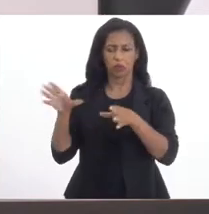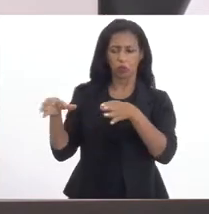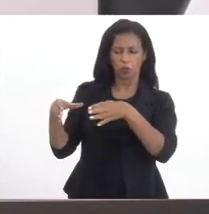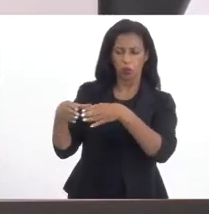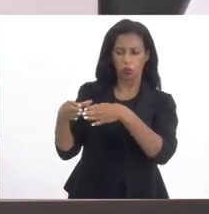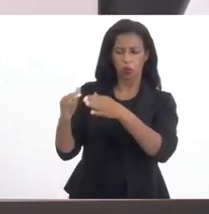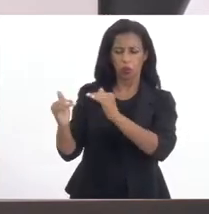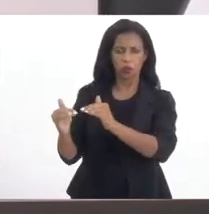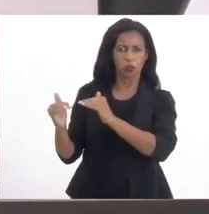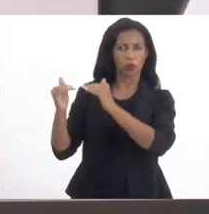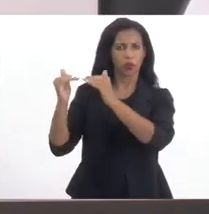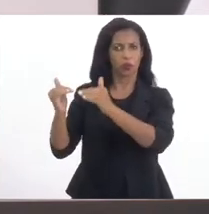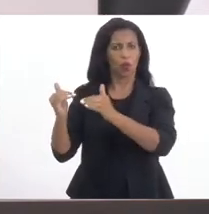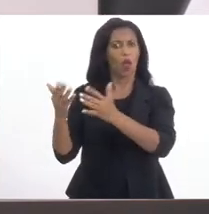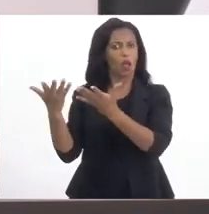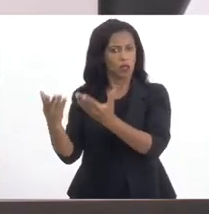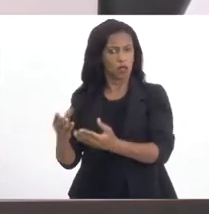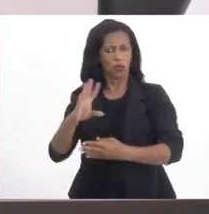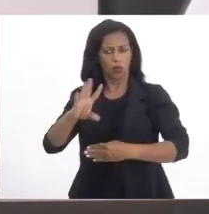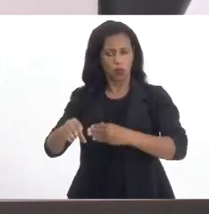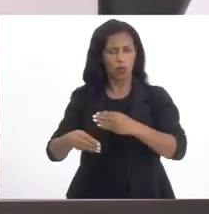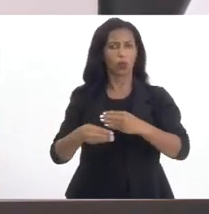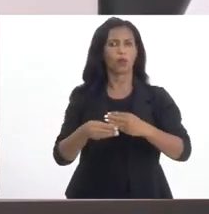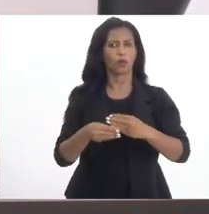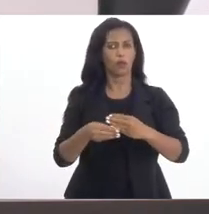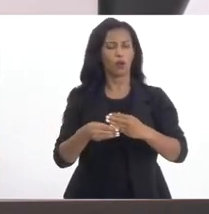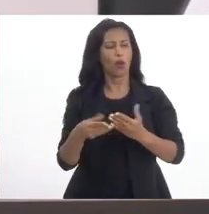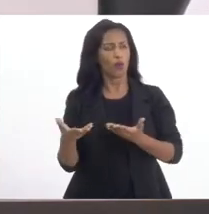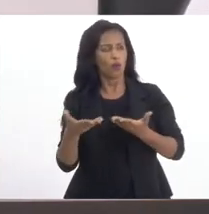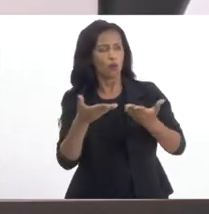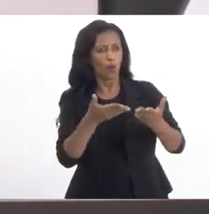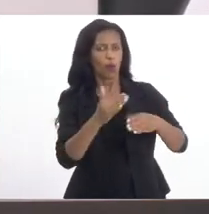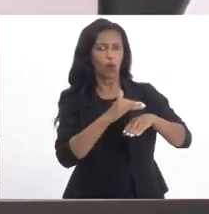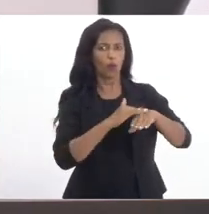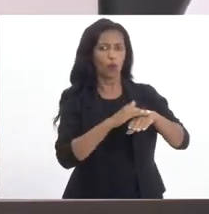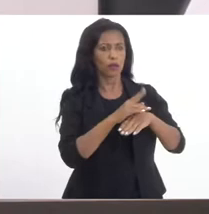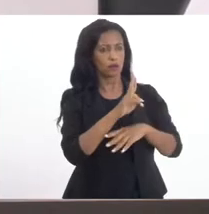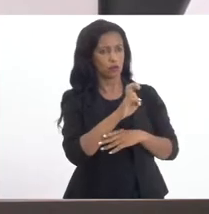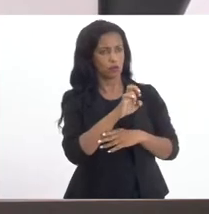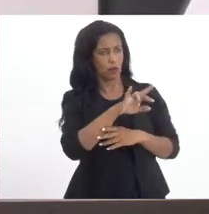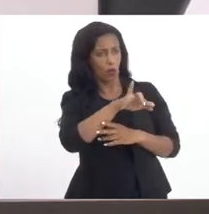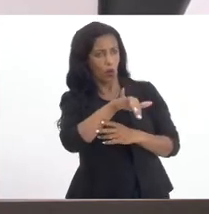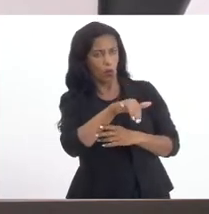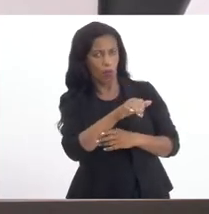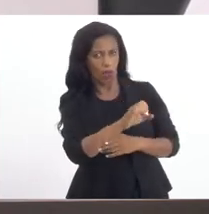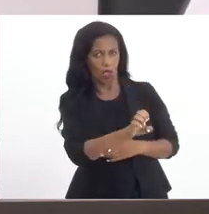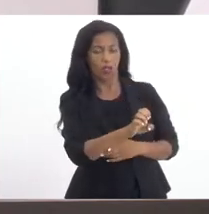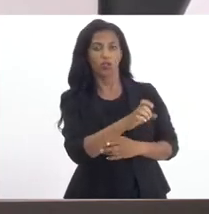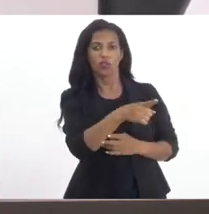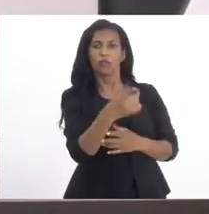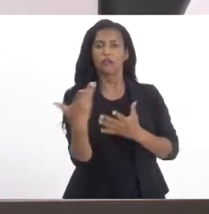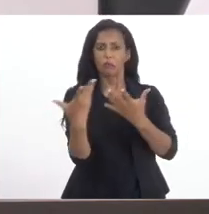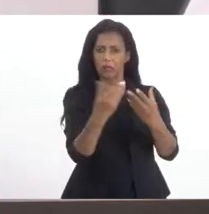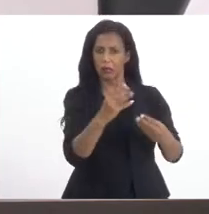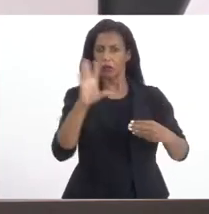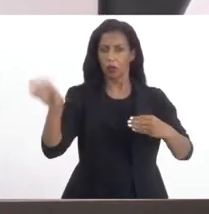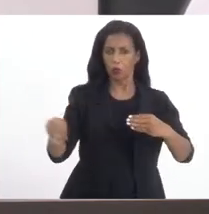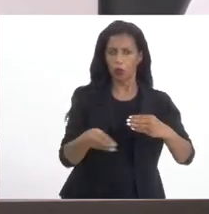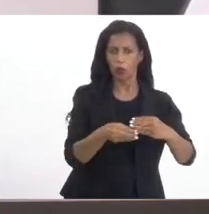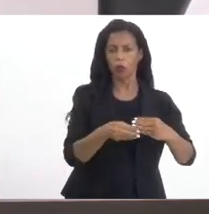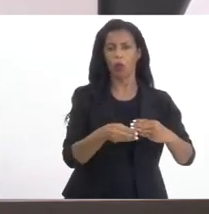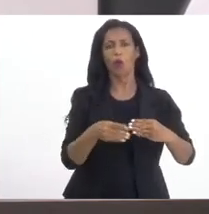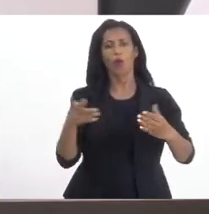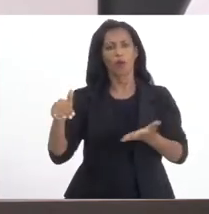de incorporação, foi levado ao Conselho Superior da UERJ, que também aprovou essa proposta de incorporação, foi